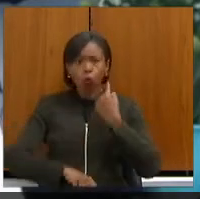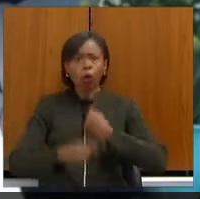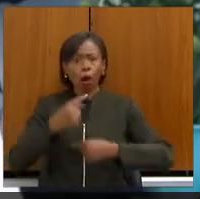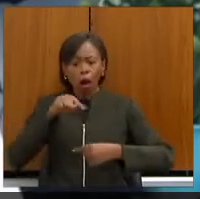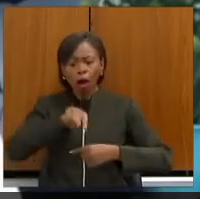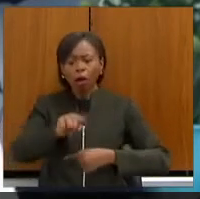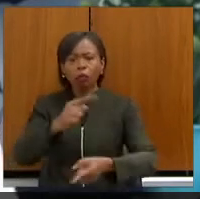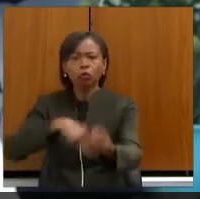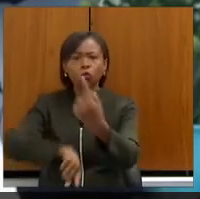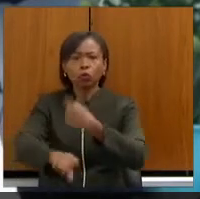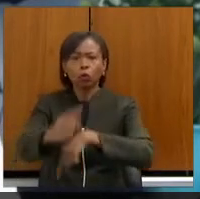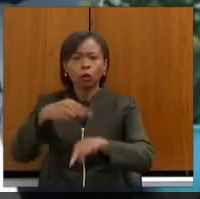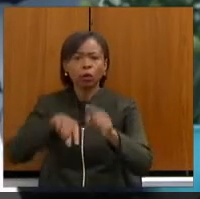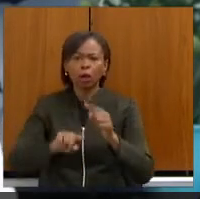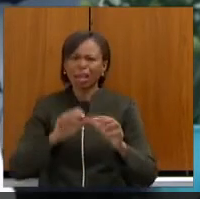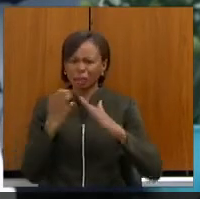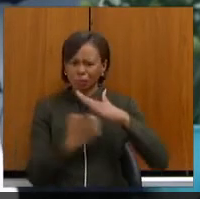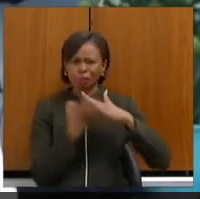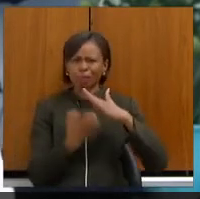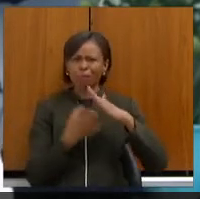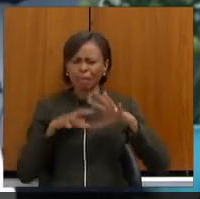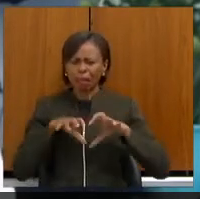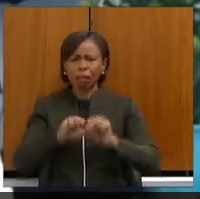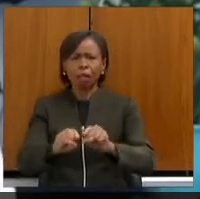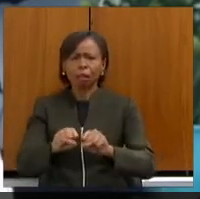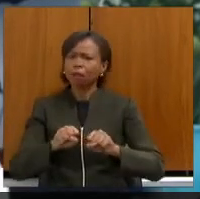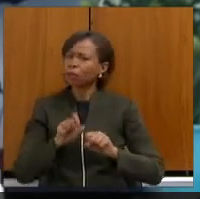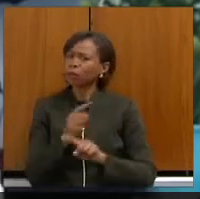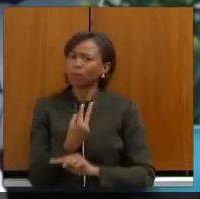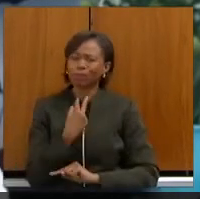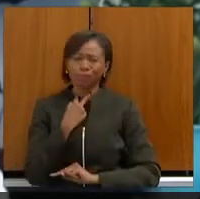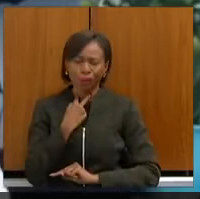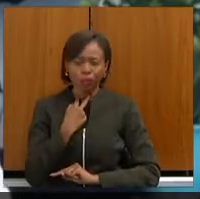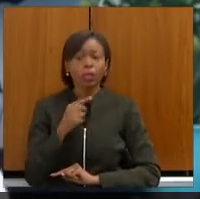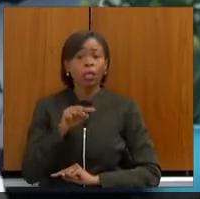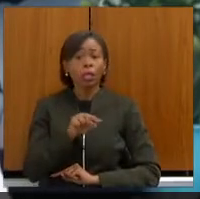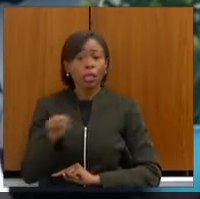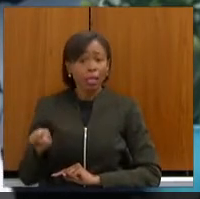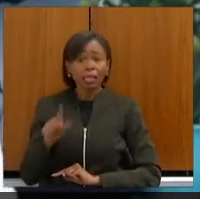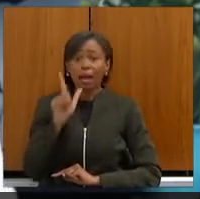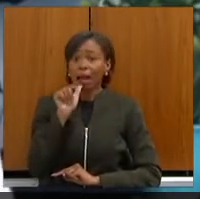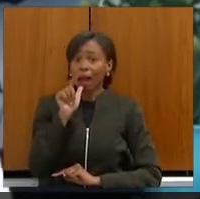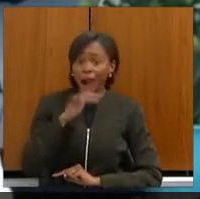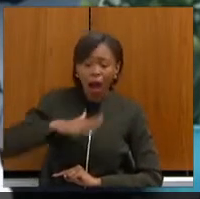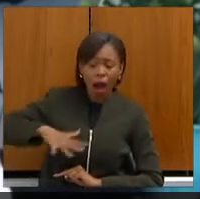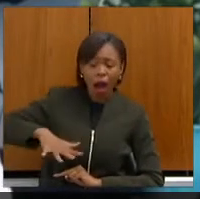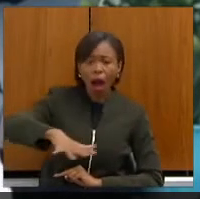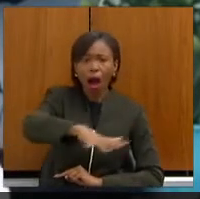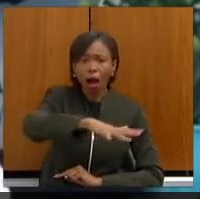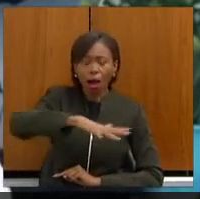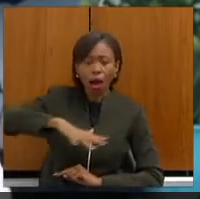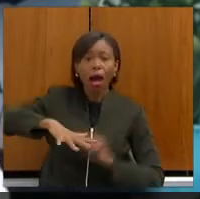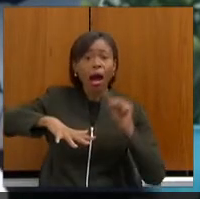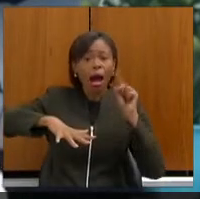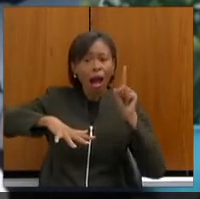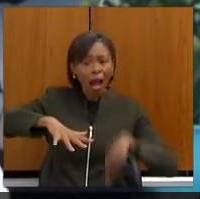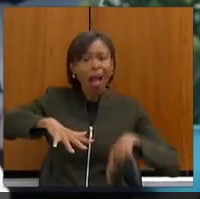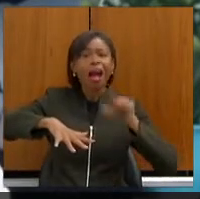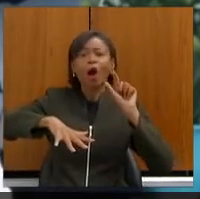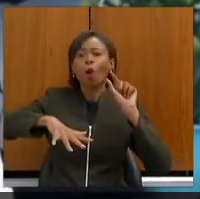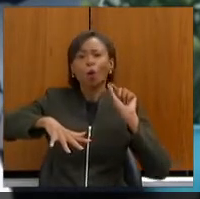ser apropriada por empresas e considerando que no circuito as águas minerais constituem o elemento identificador